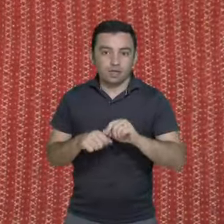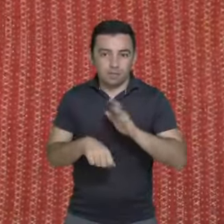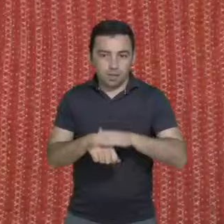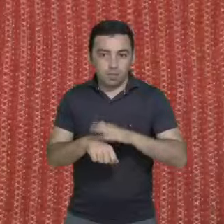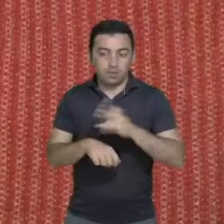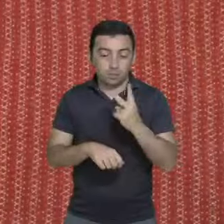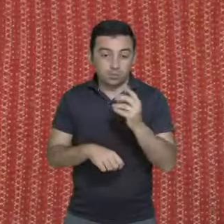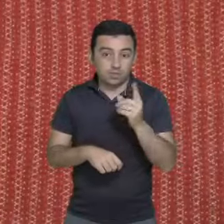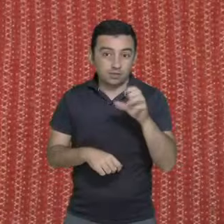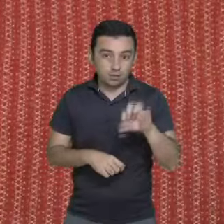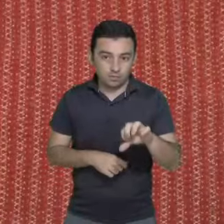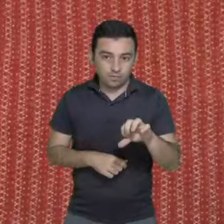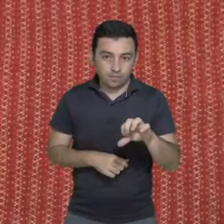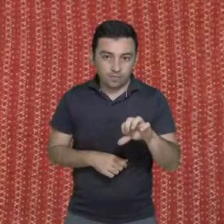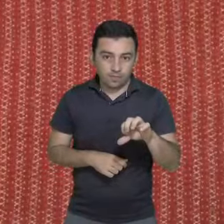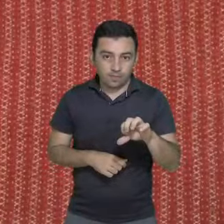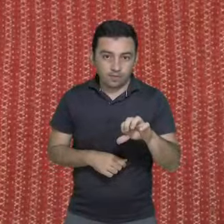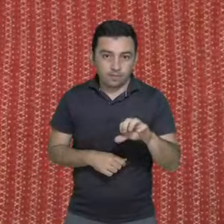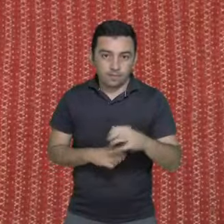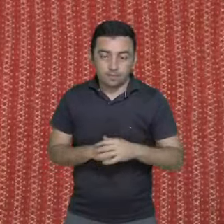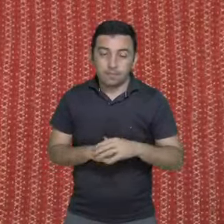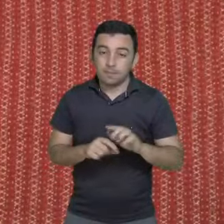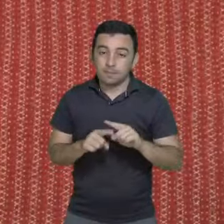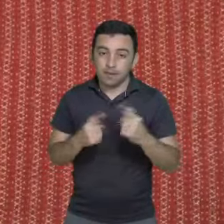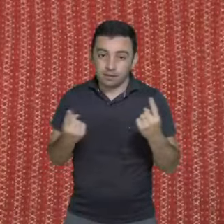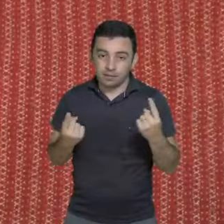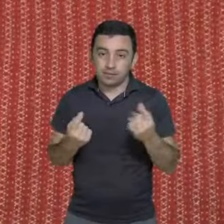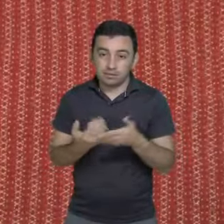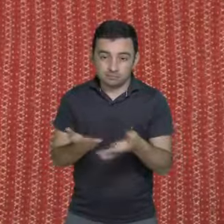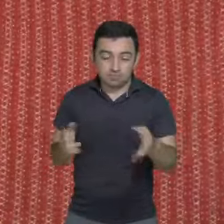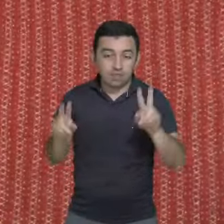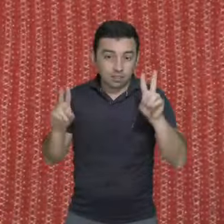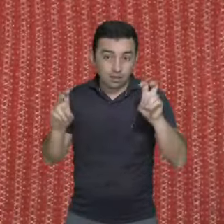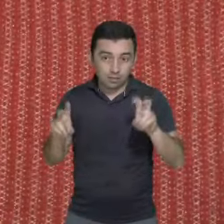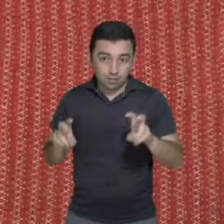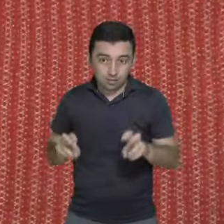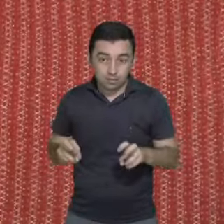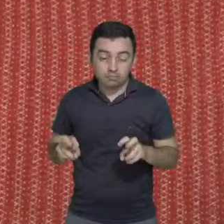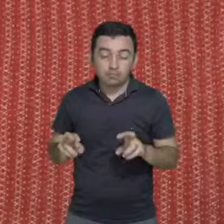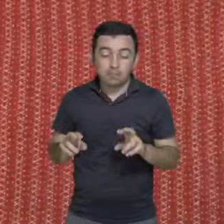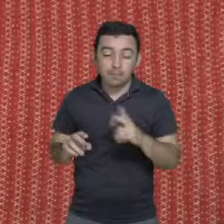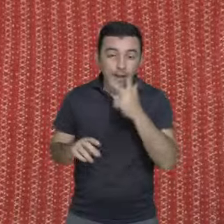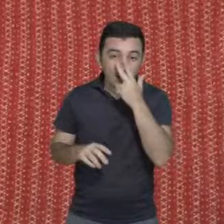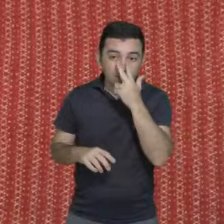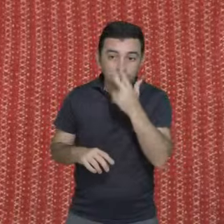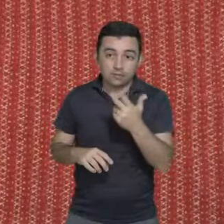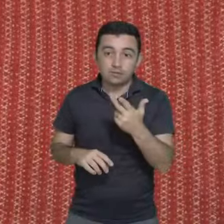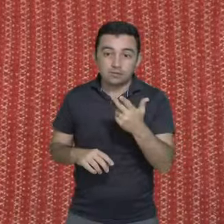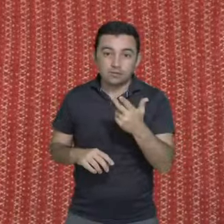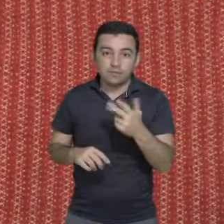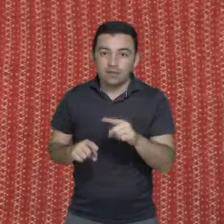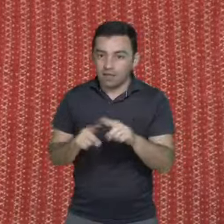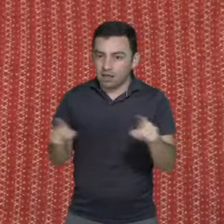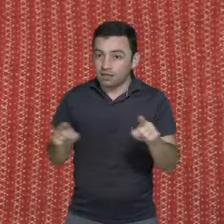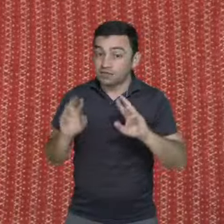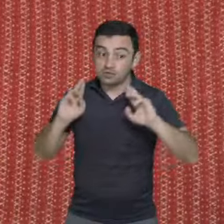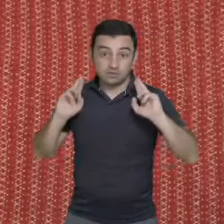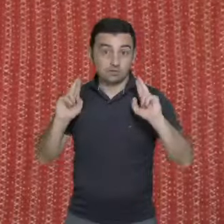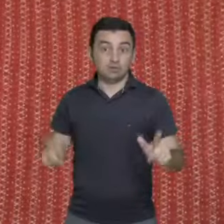2019. E embora as matérias sejam correlatas, são totalmente